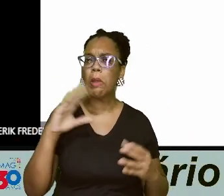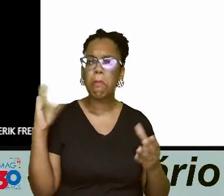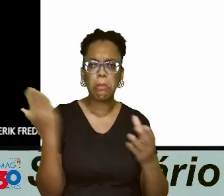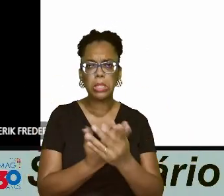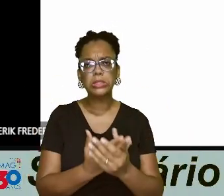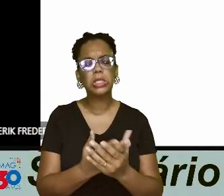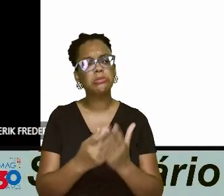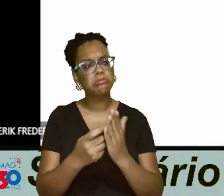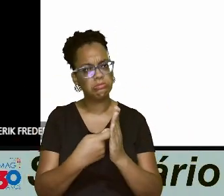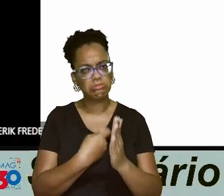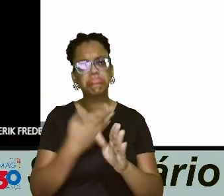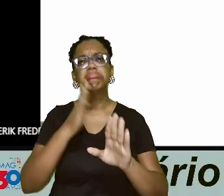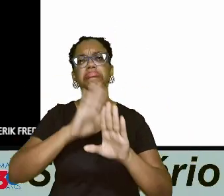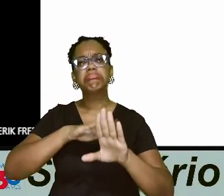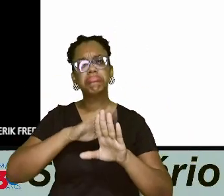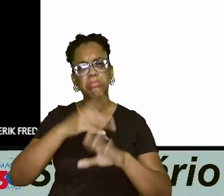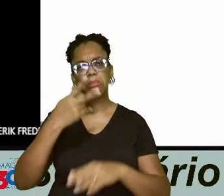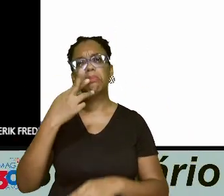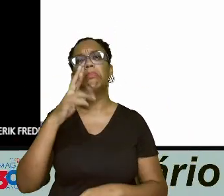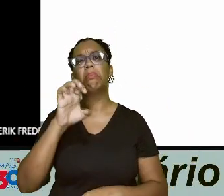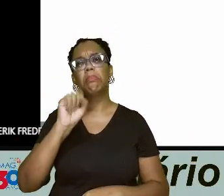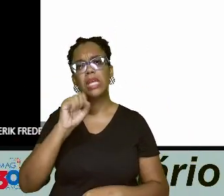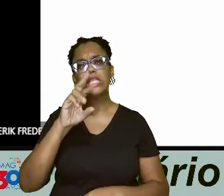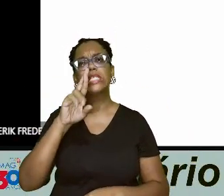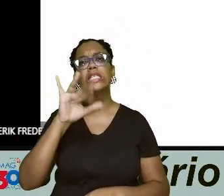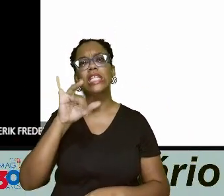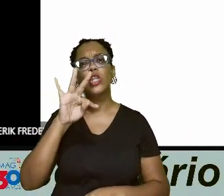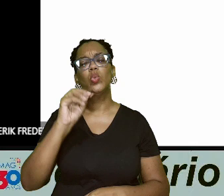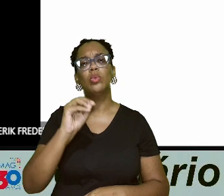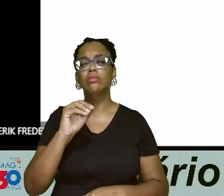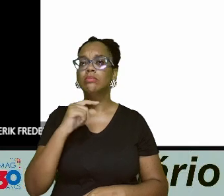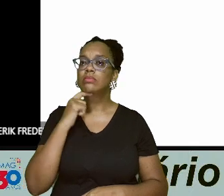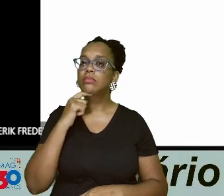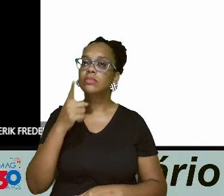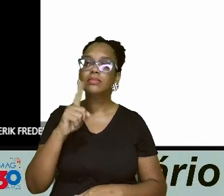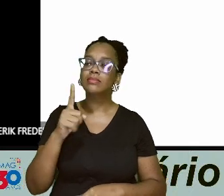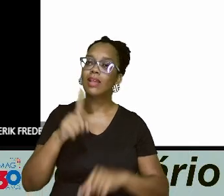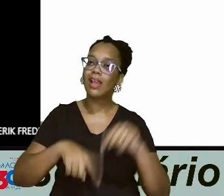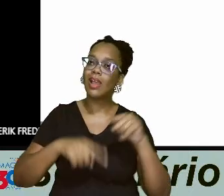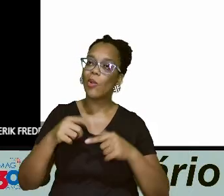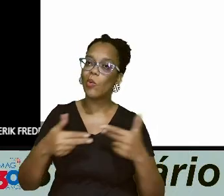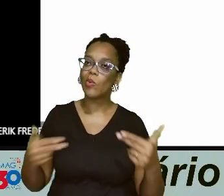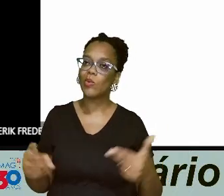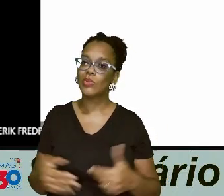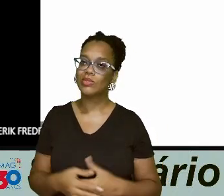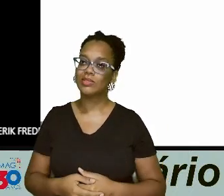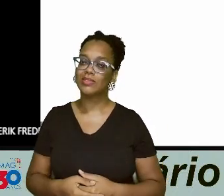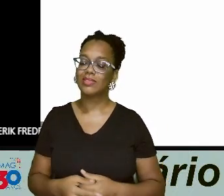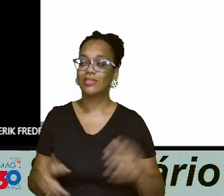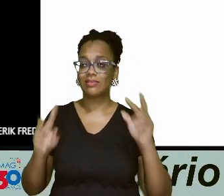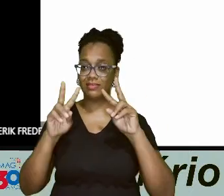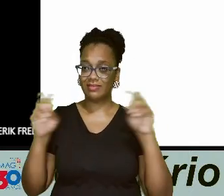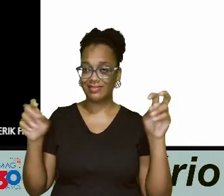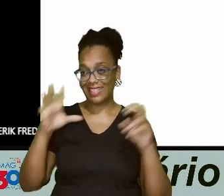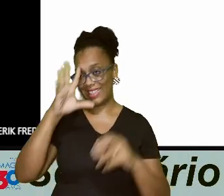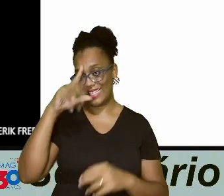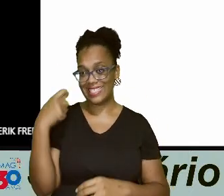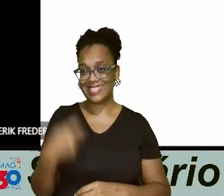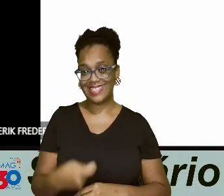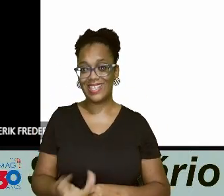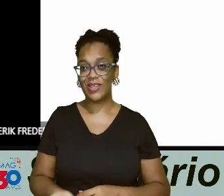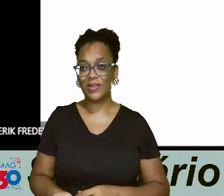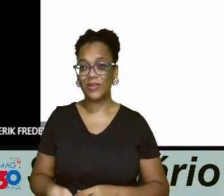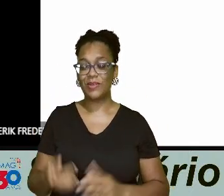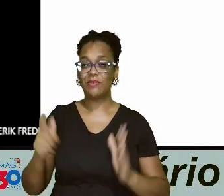prescrito e que provavelmente sequer haveria recurso em face da decisão que decretou